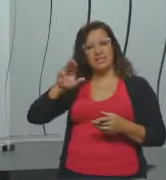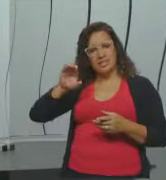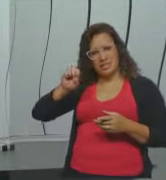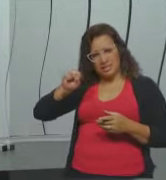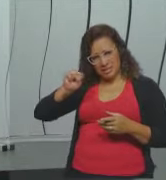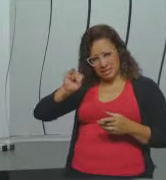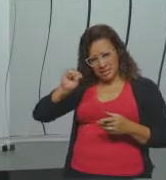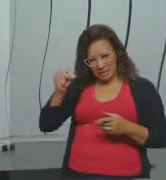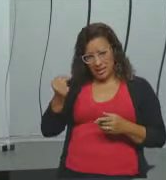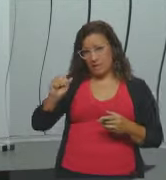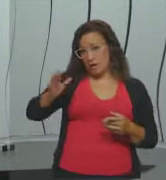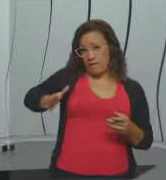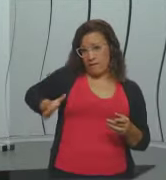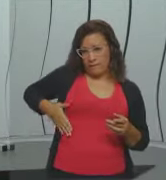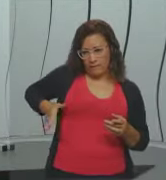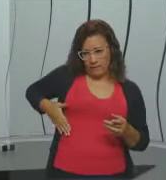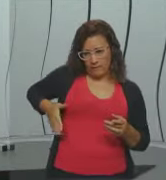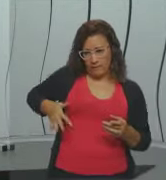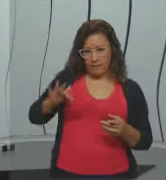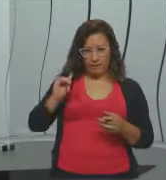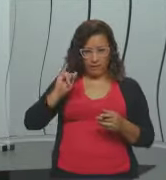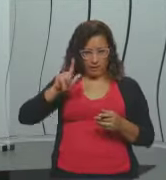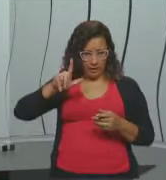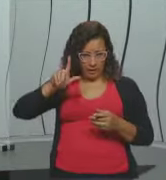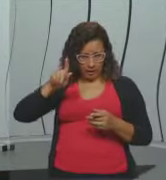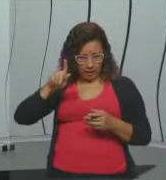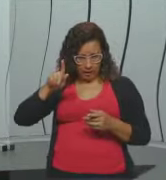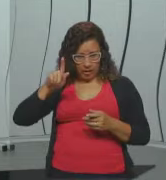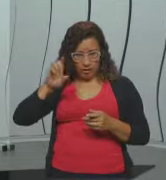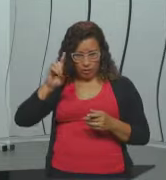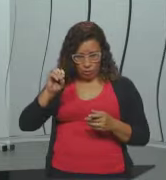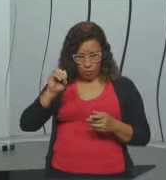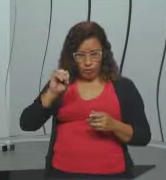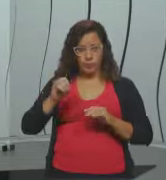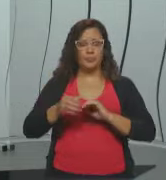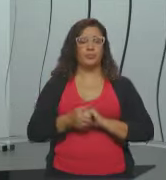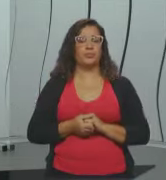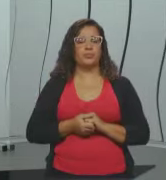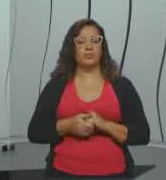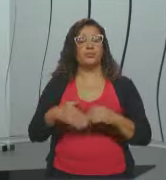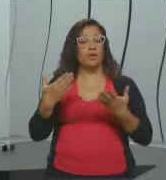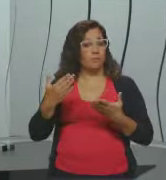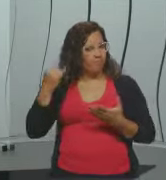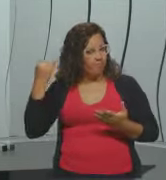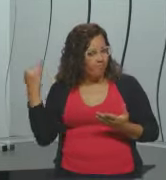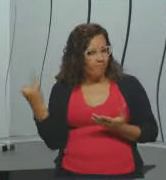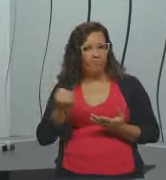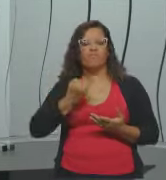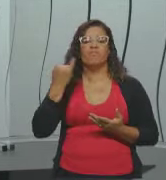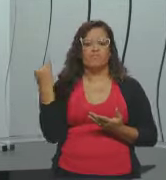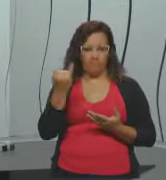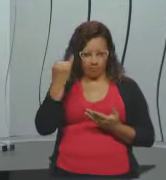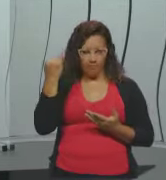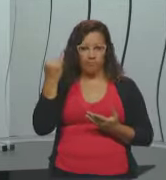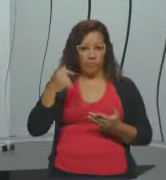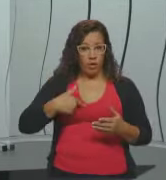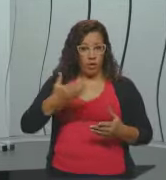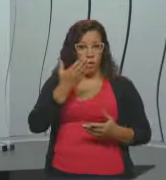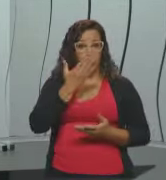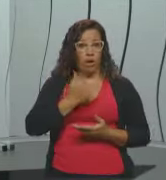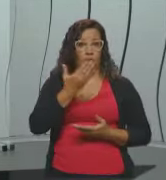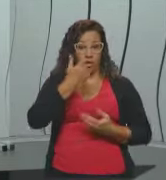pelo fígado, ou mais especificamente pela vesícula biliar do fígado, são super importantes para nos ajudar a